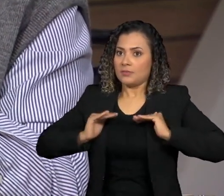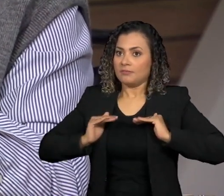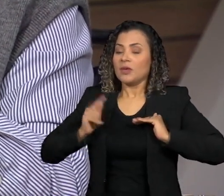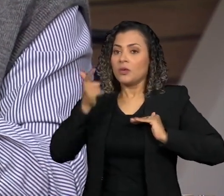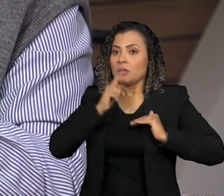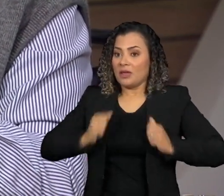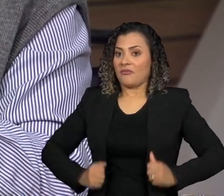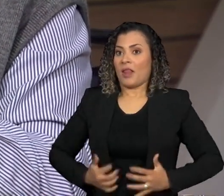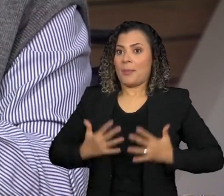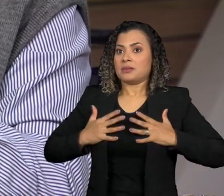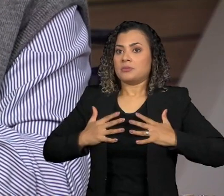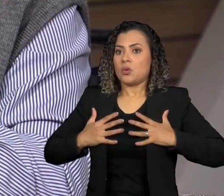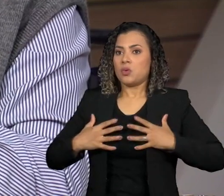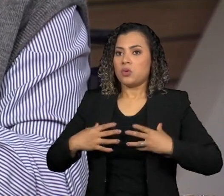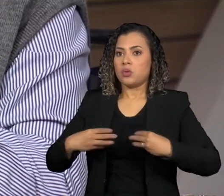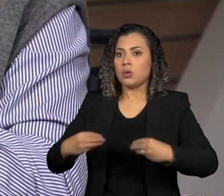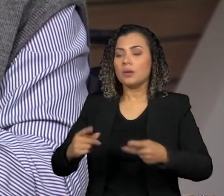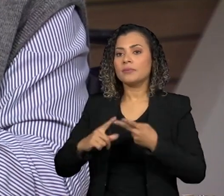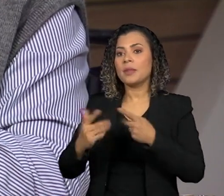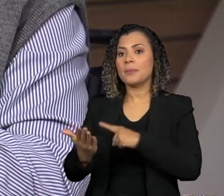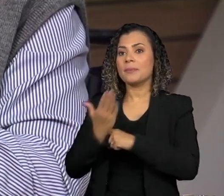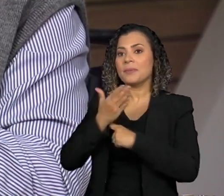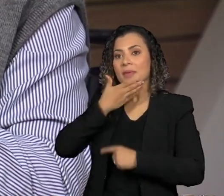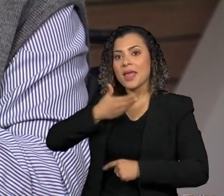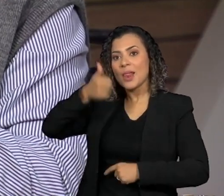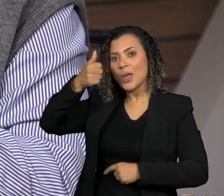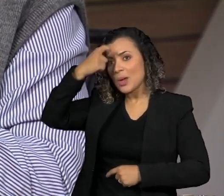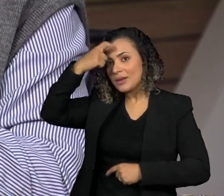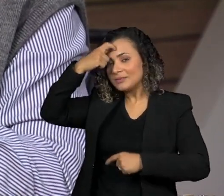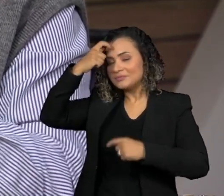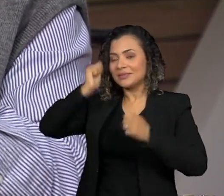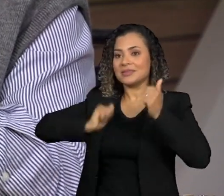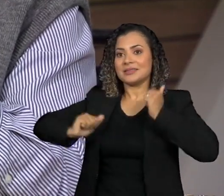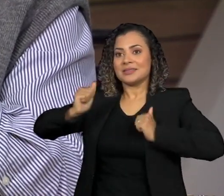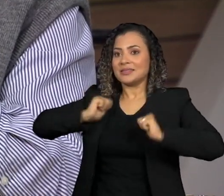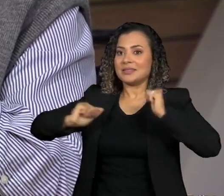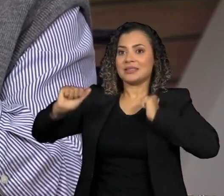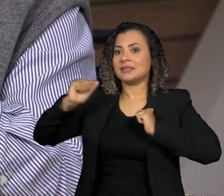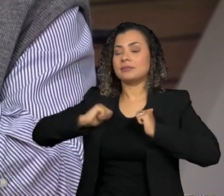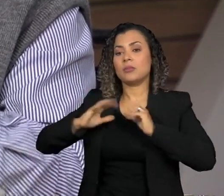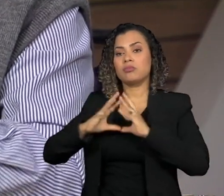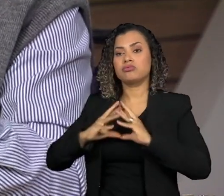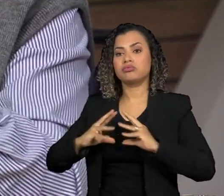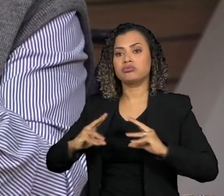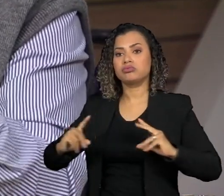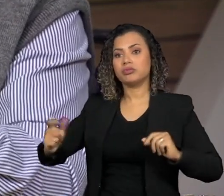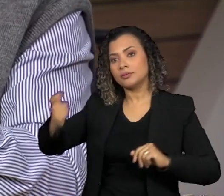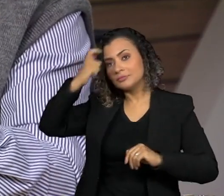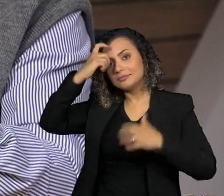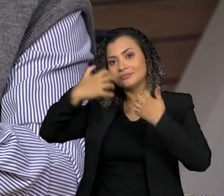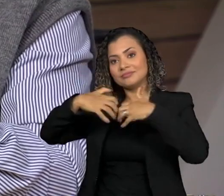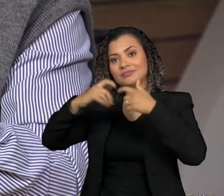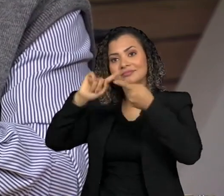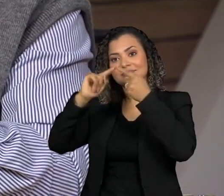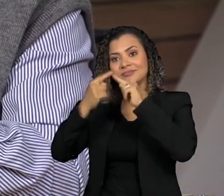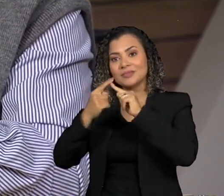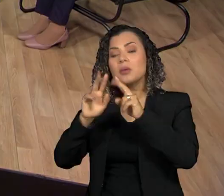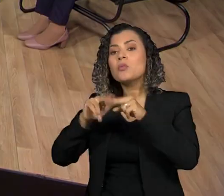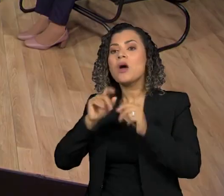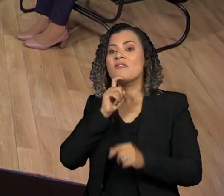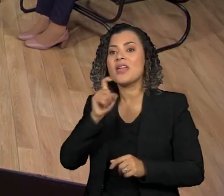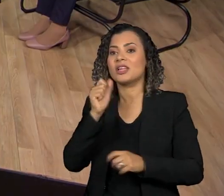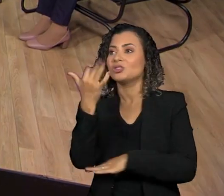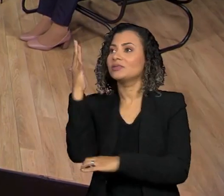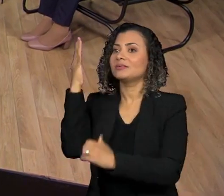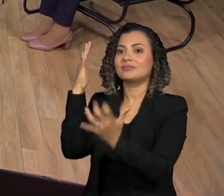crônico, melhora da saúde mental, reduz o nível de ansiedade, inclusive quando você produz o verde, né?